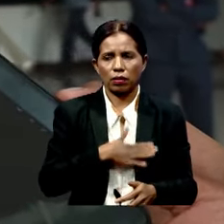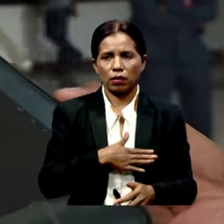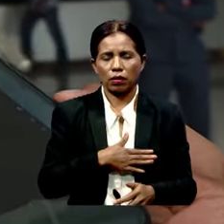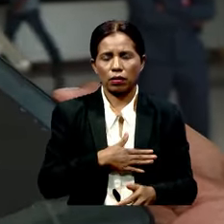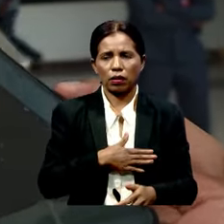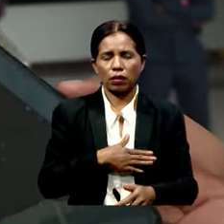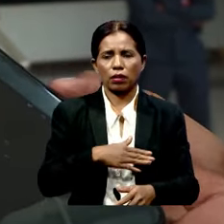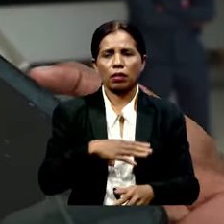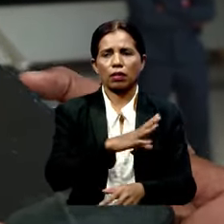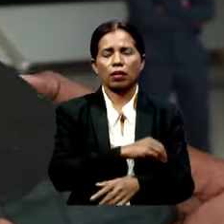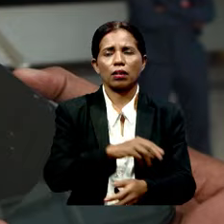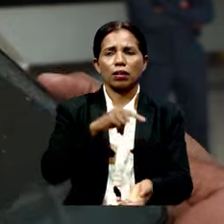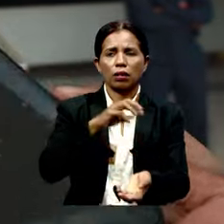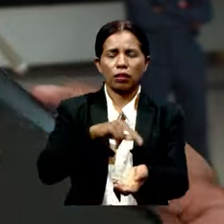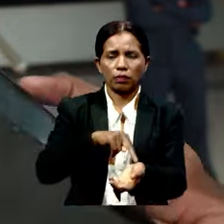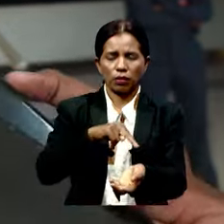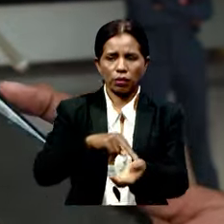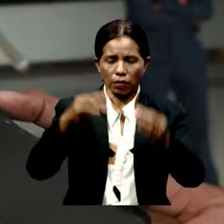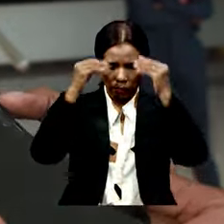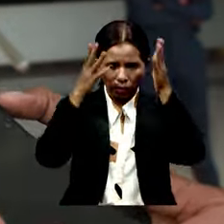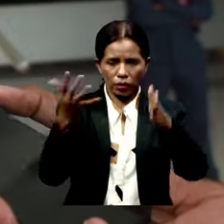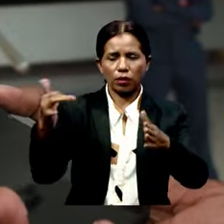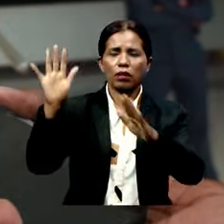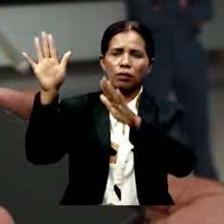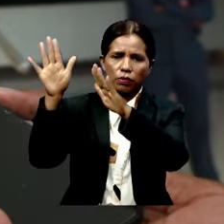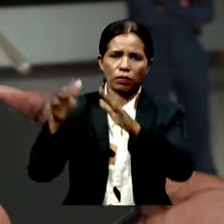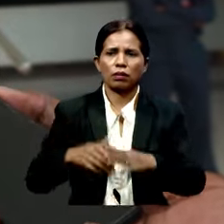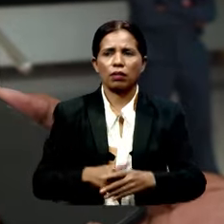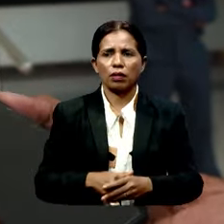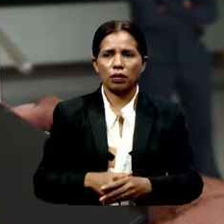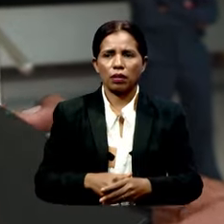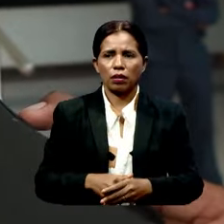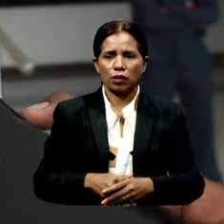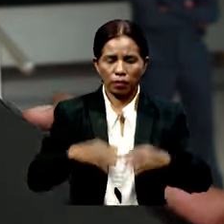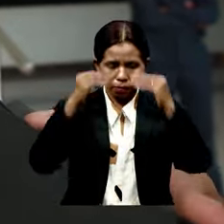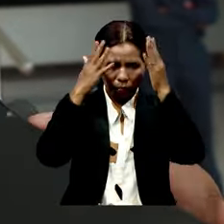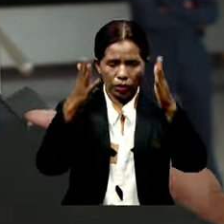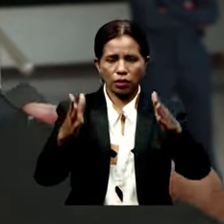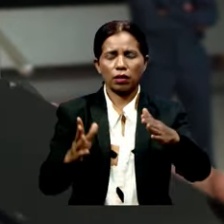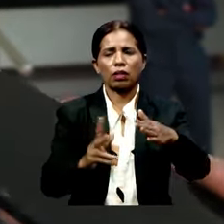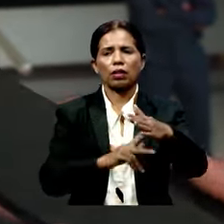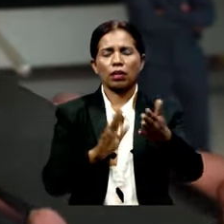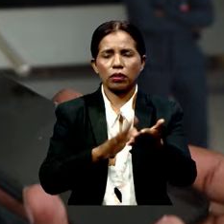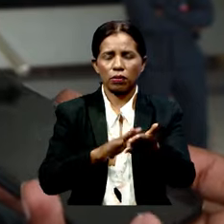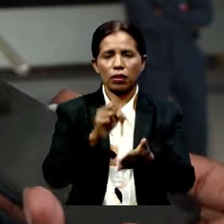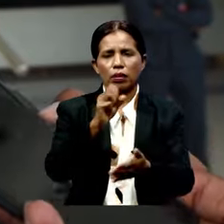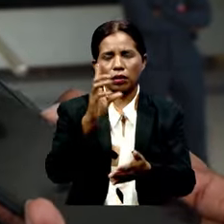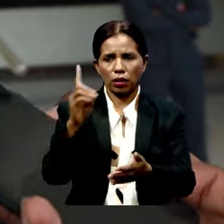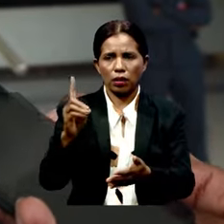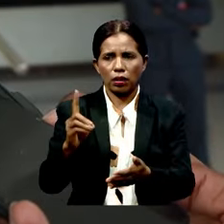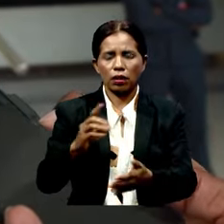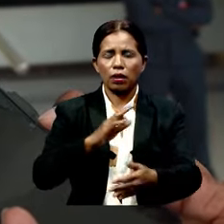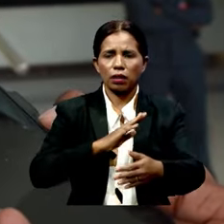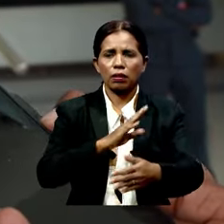enfermeiro Cira, mestre Cira via Forro, mestre pré-primário, primário, né? Que é agora,